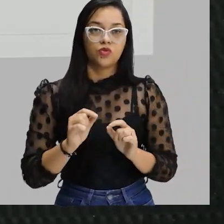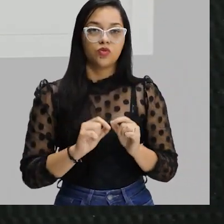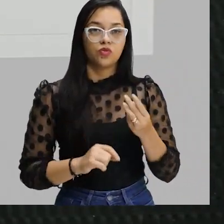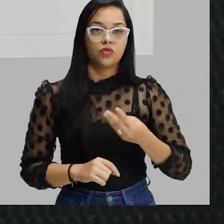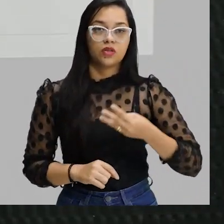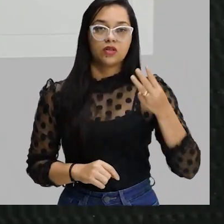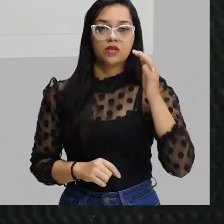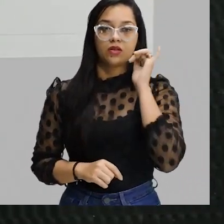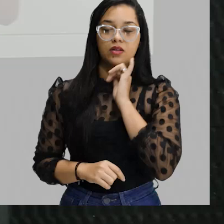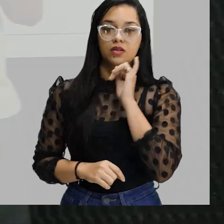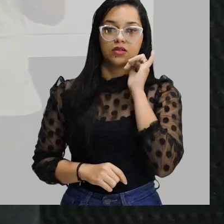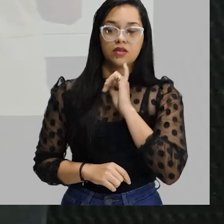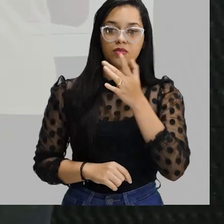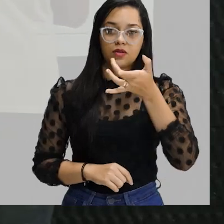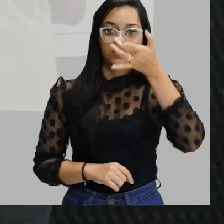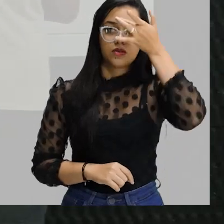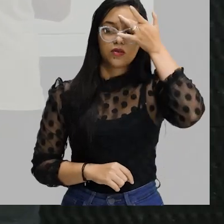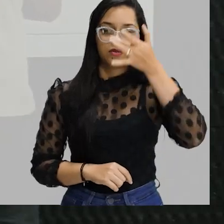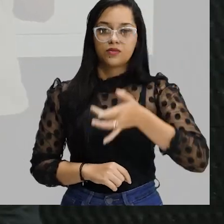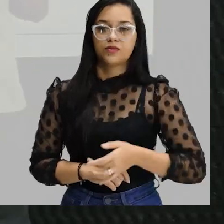terceiro exemplo para poder fixar aí